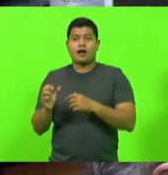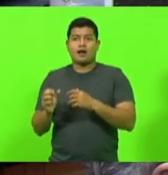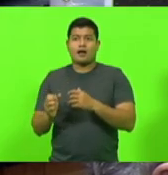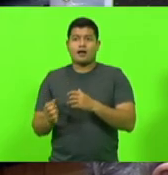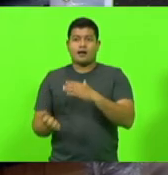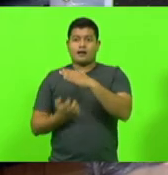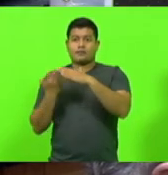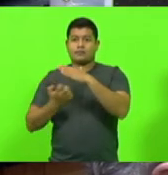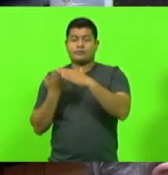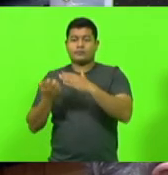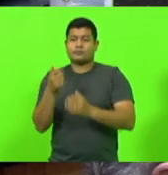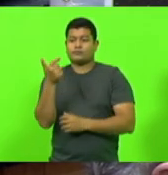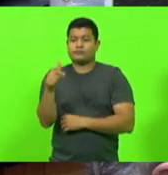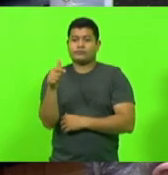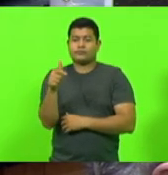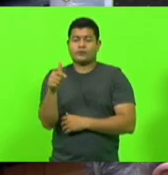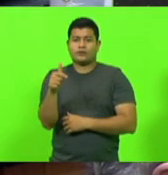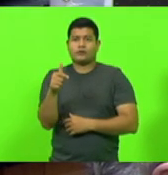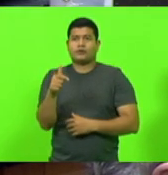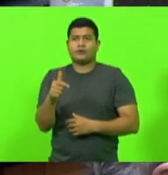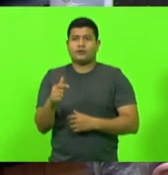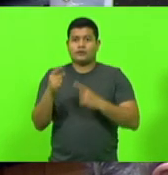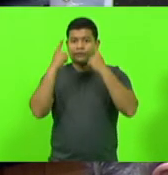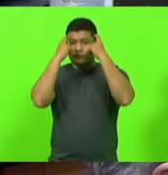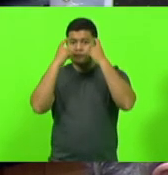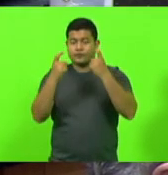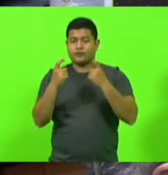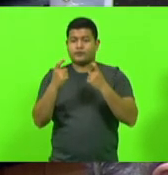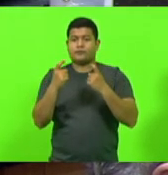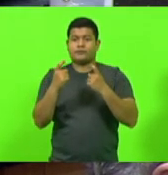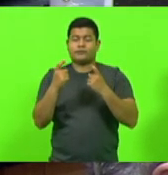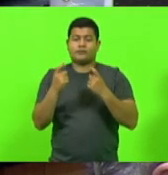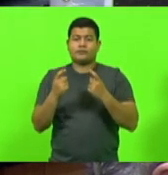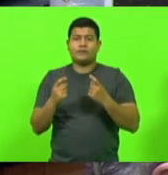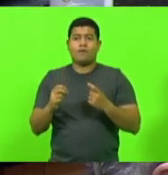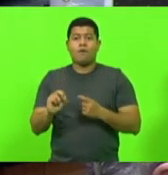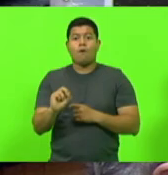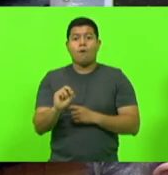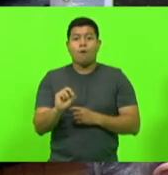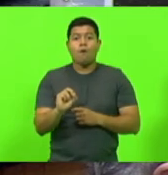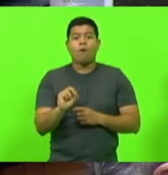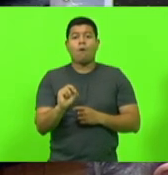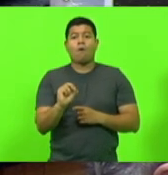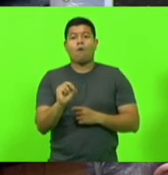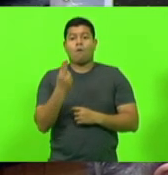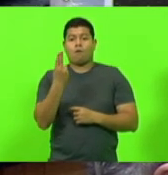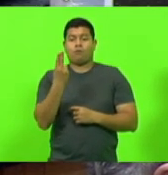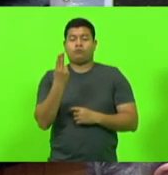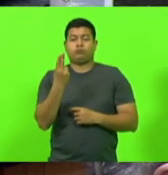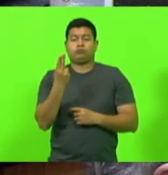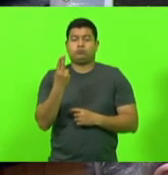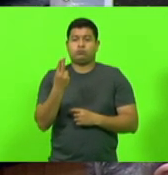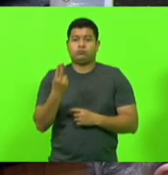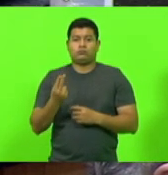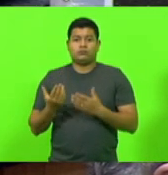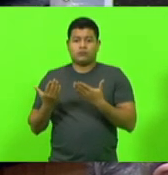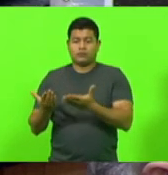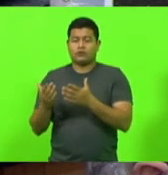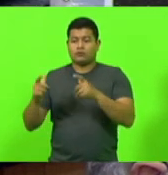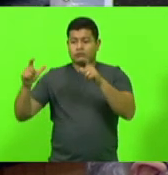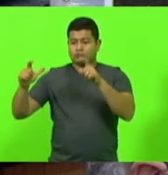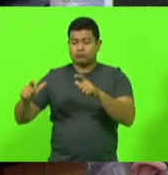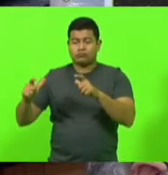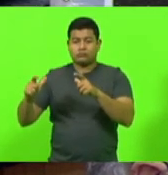candidata vítima de violência doméstica? Ou não tiver candidata para o cargo em questão, ou que não